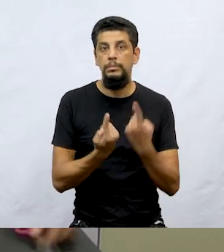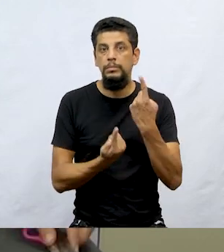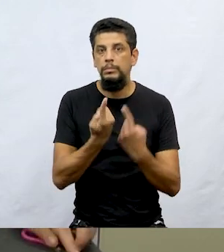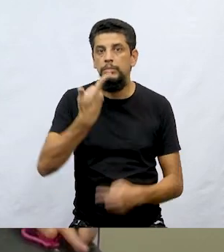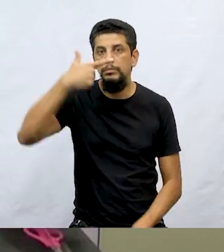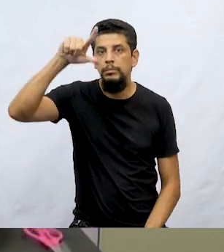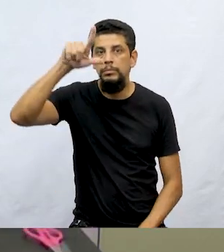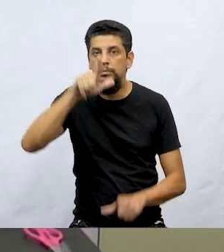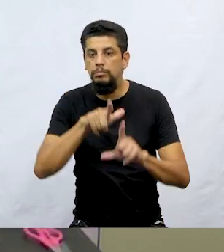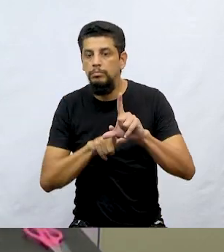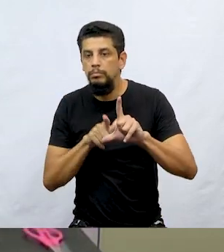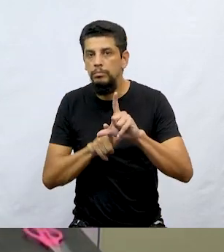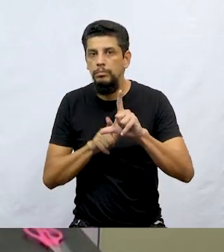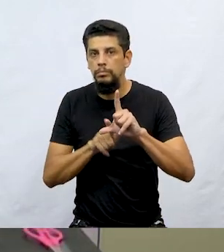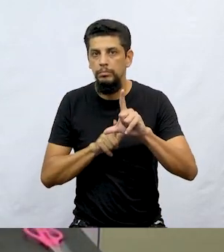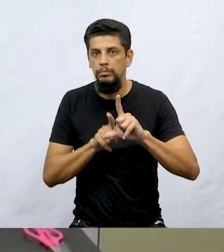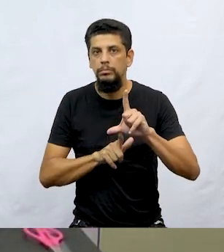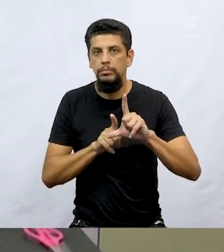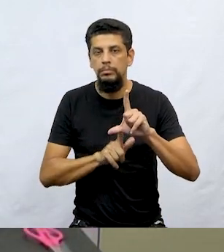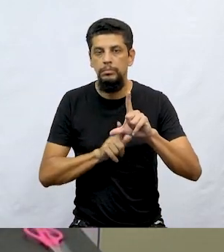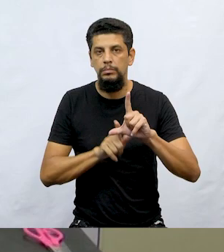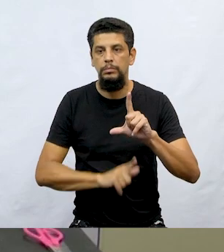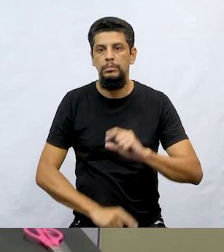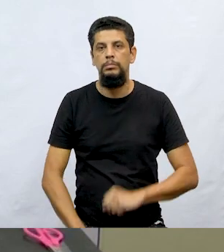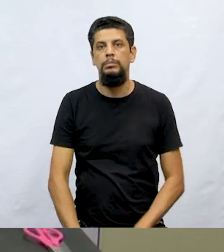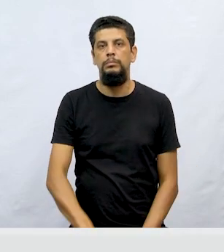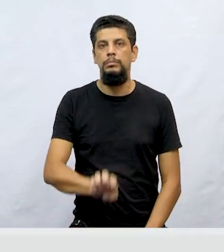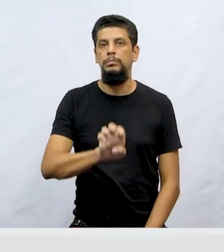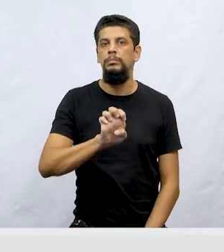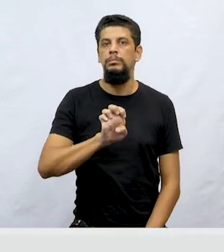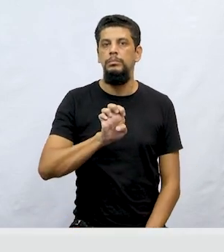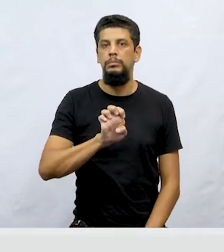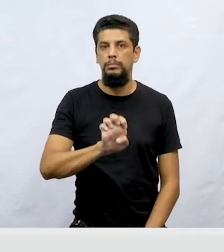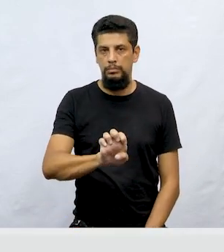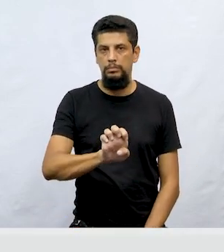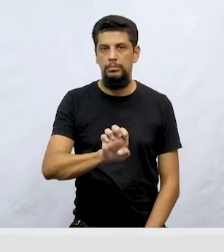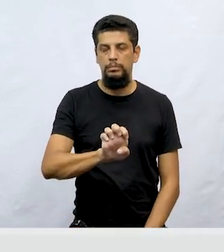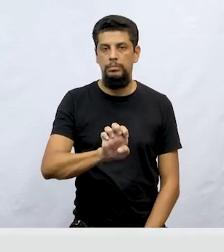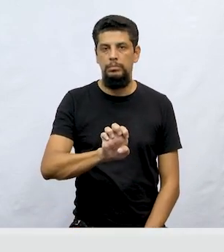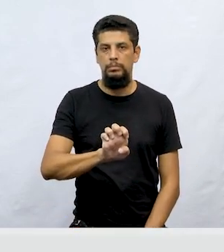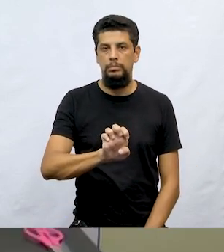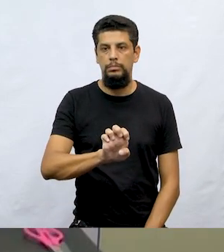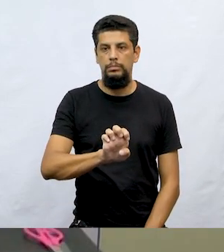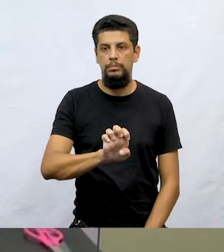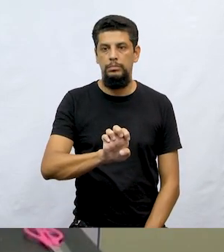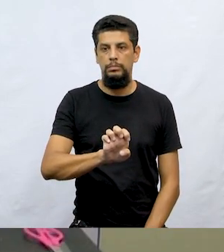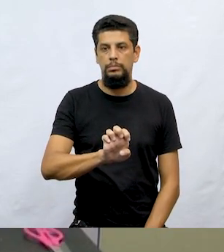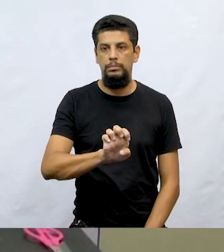Qual é a próxima letra, professora? Letra E. E.